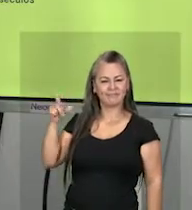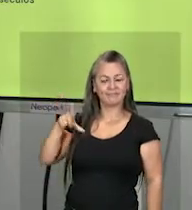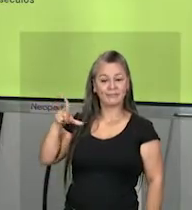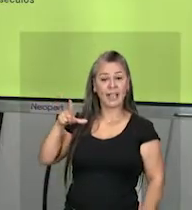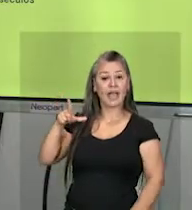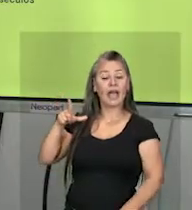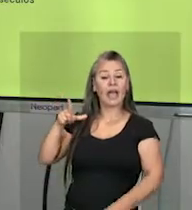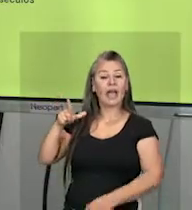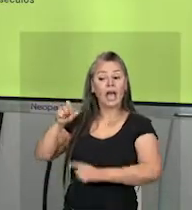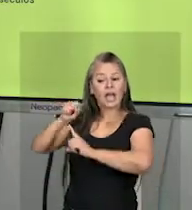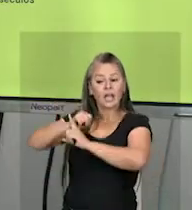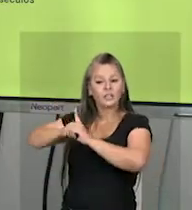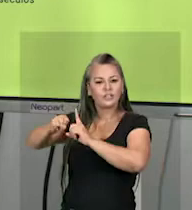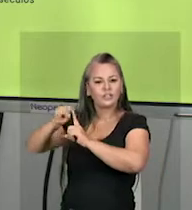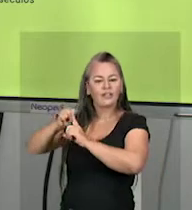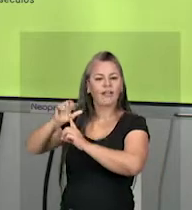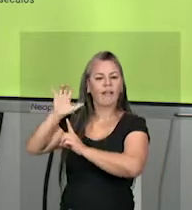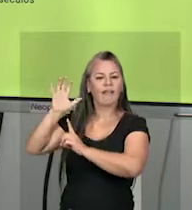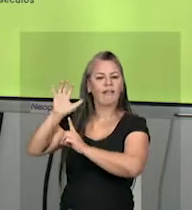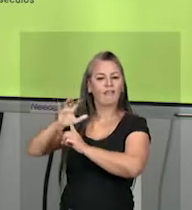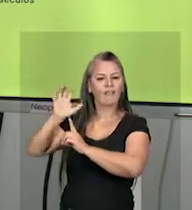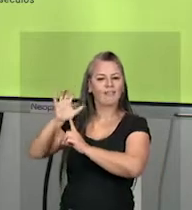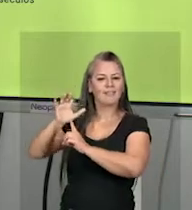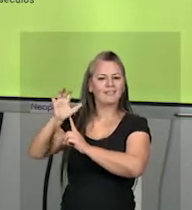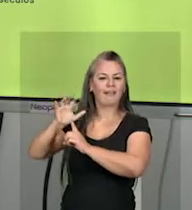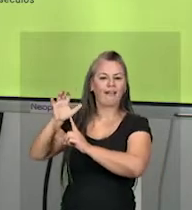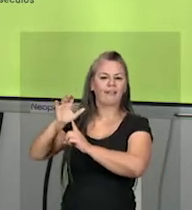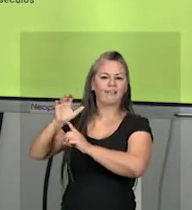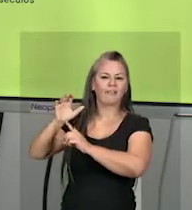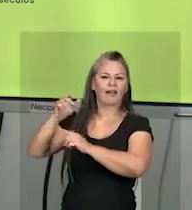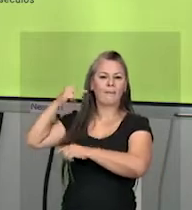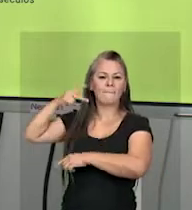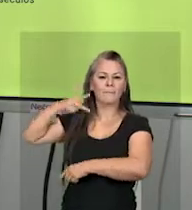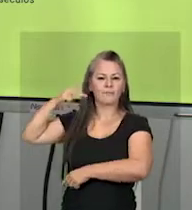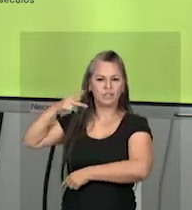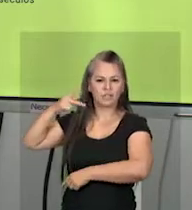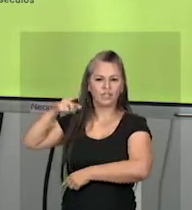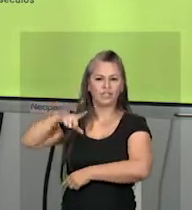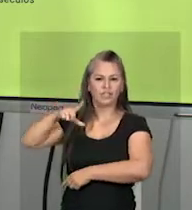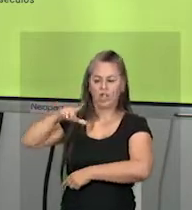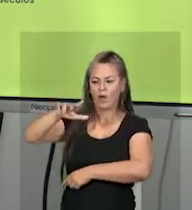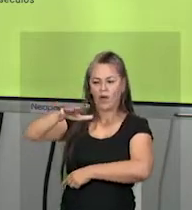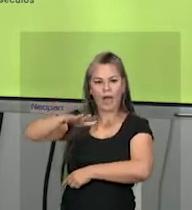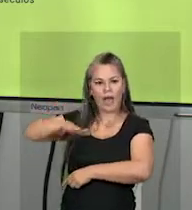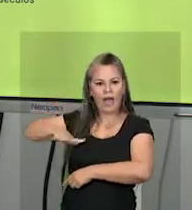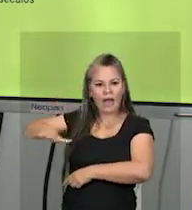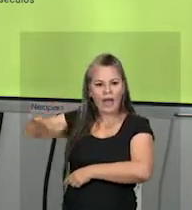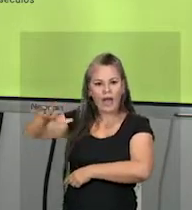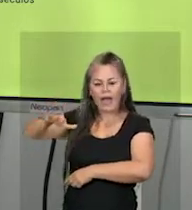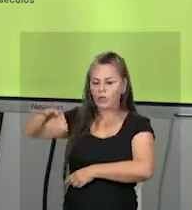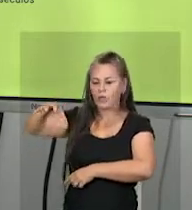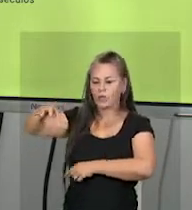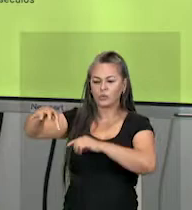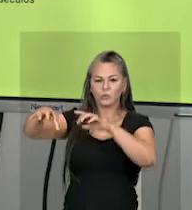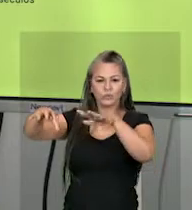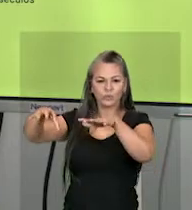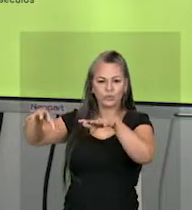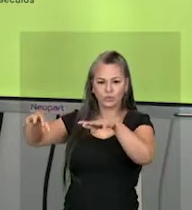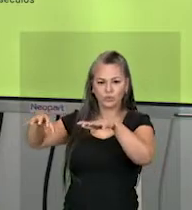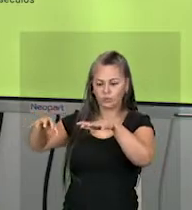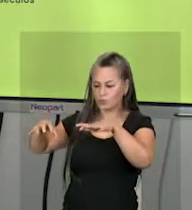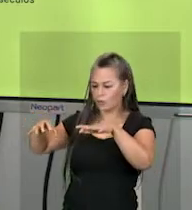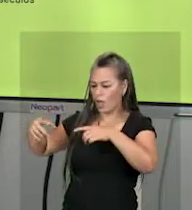política na Europa. Então, eram vários territórios pequenininhos assim, com vários senhores diferentes, muitas vezes guerreando entre si. Então,